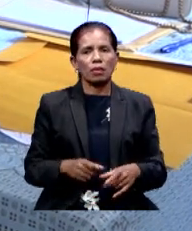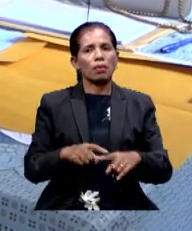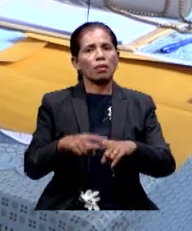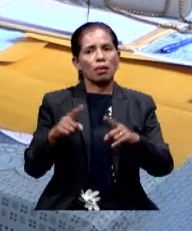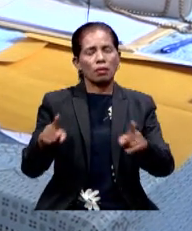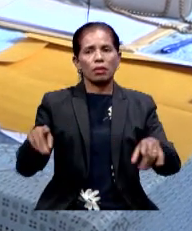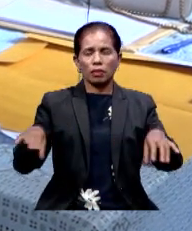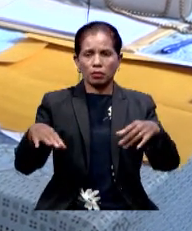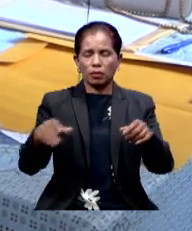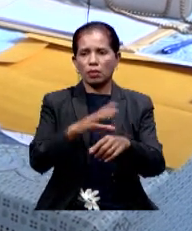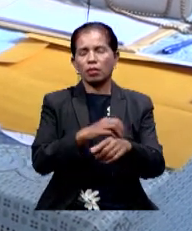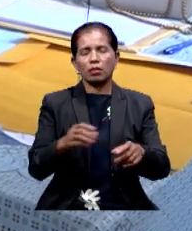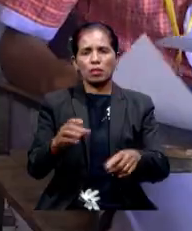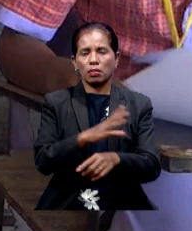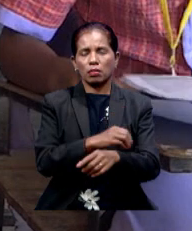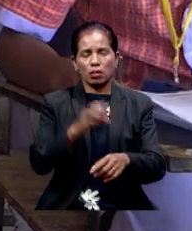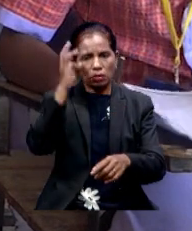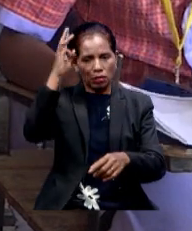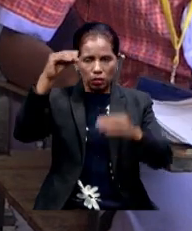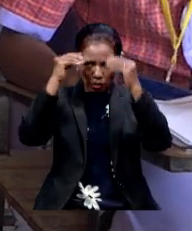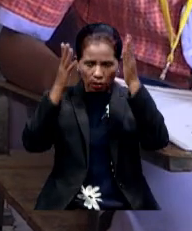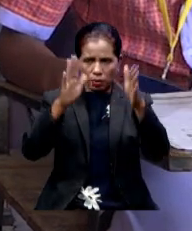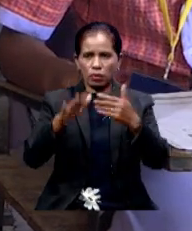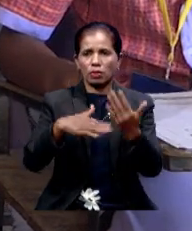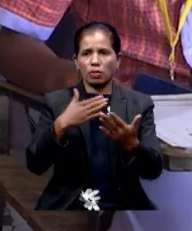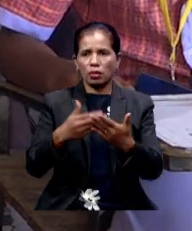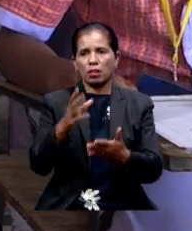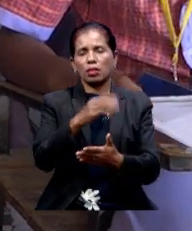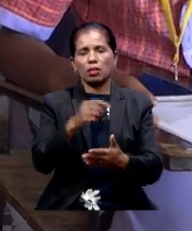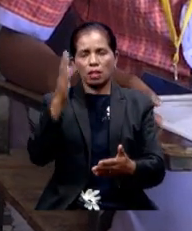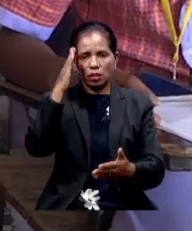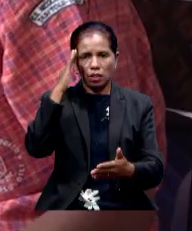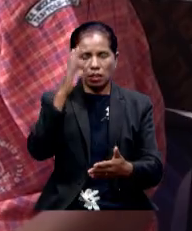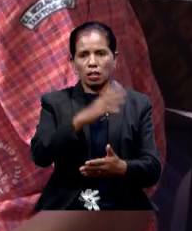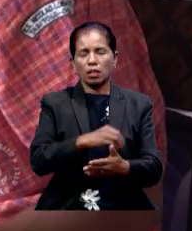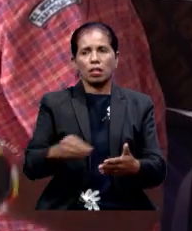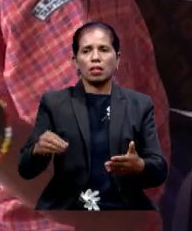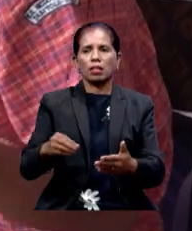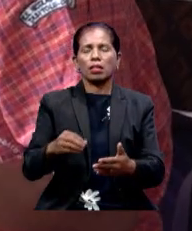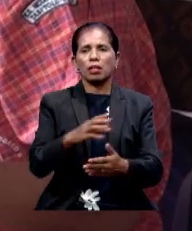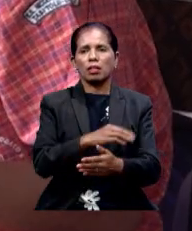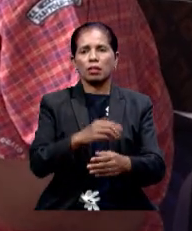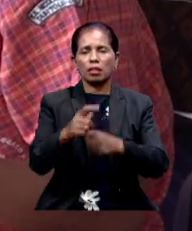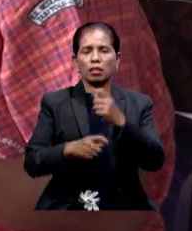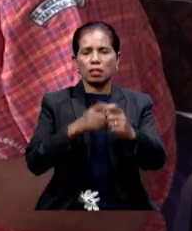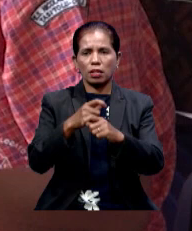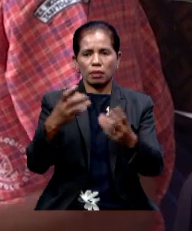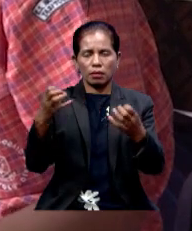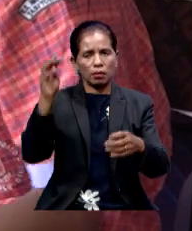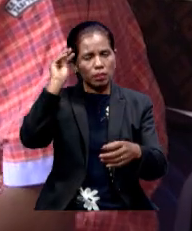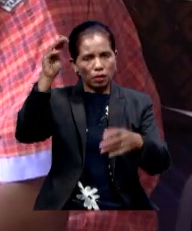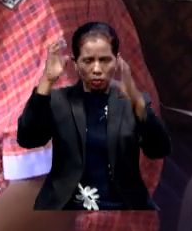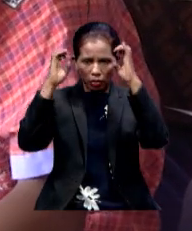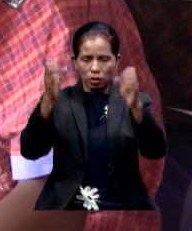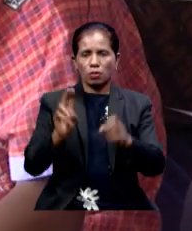o sistema né, sai preocupação para manorin na ensira, não considera, máquina digital na betina baracona, Ministério da